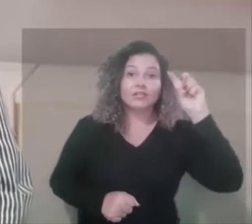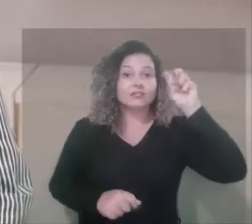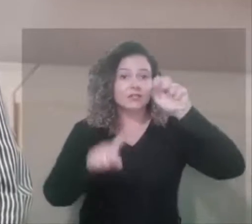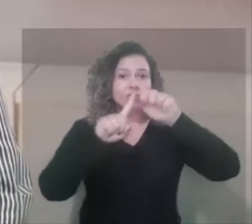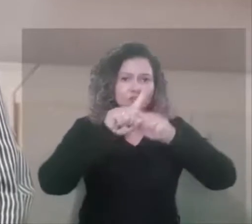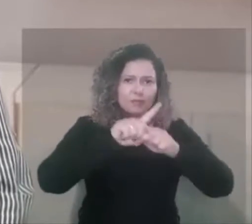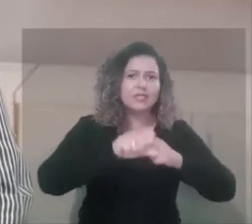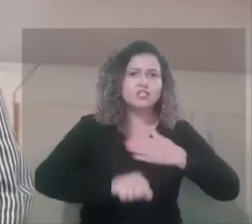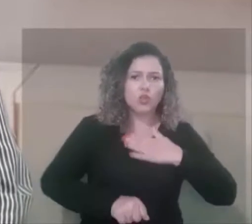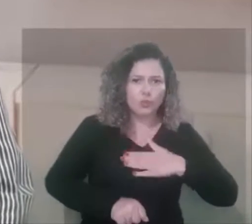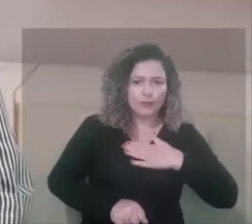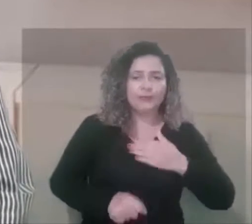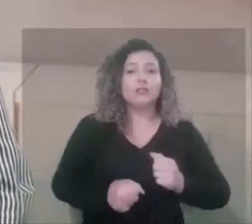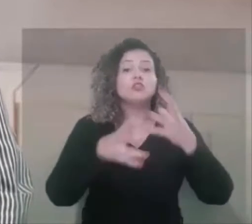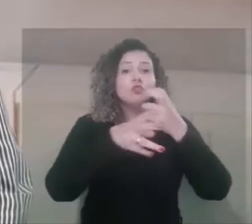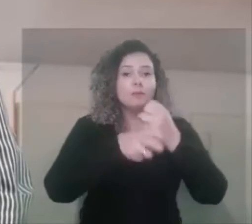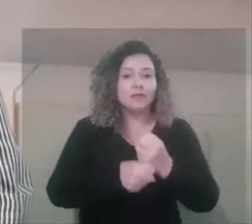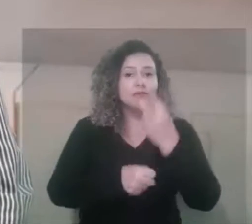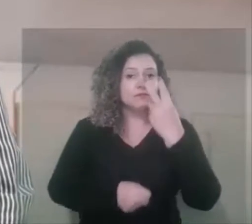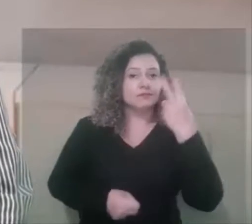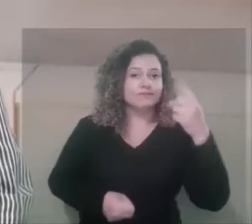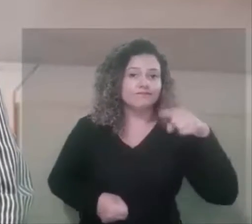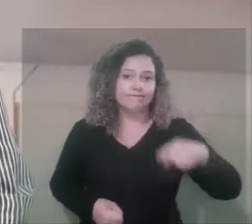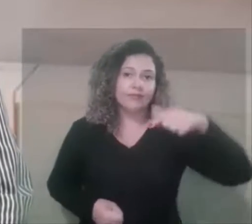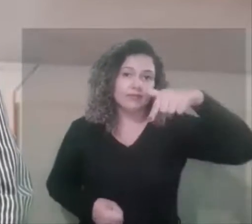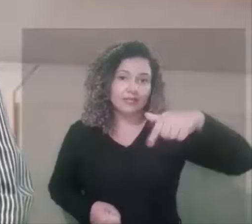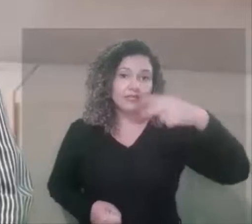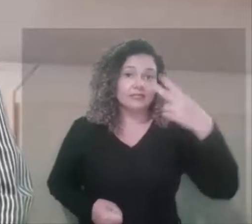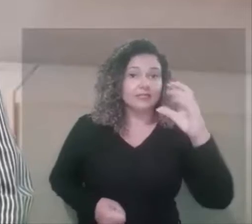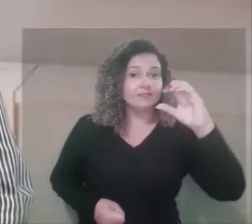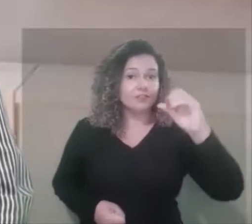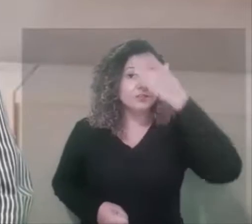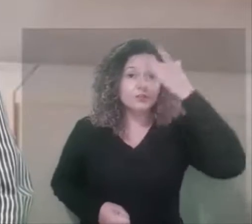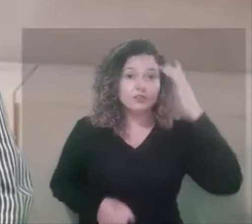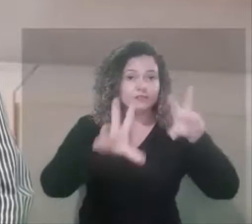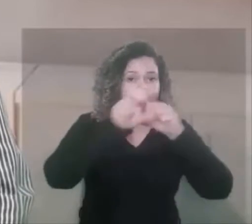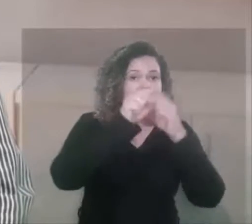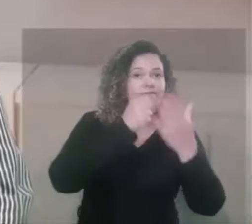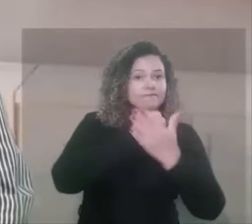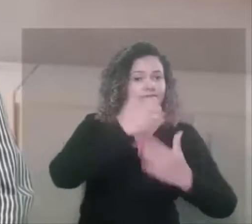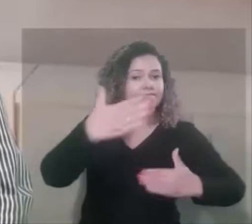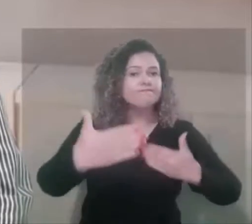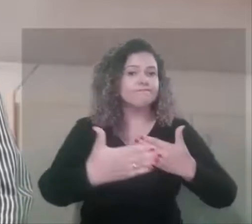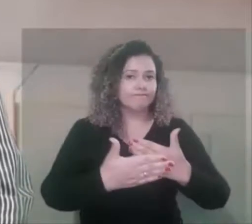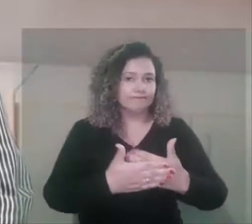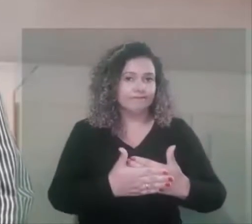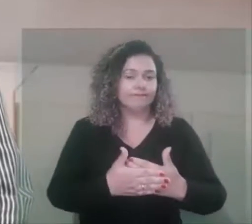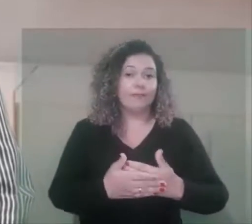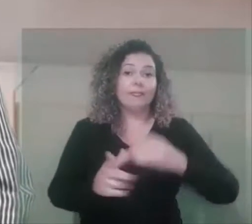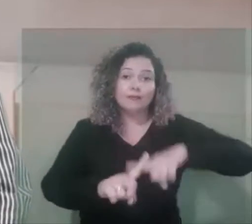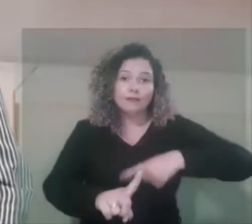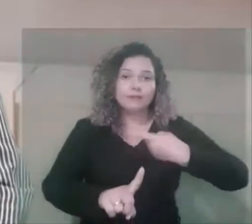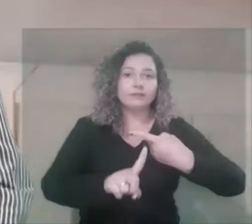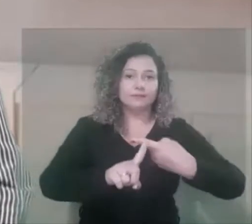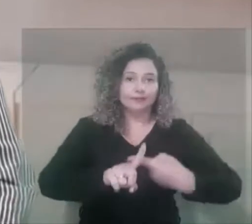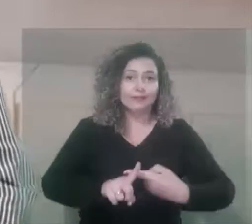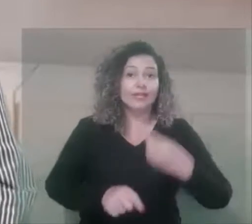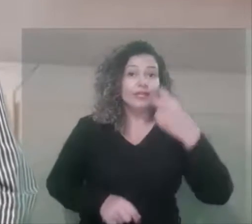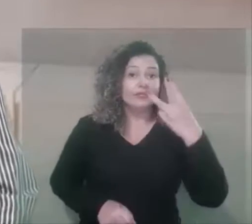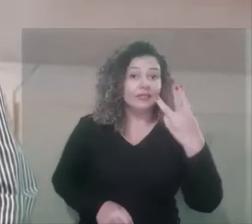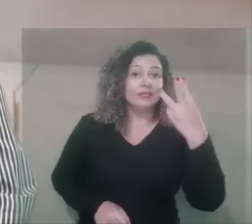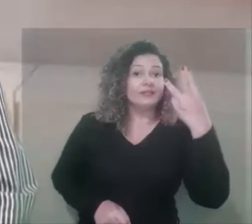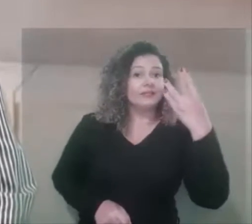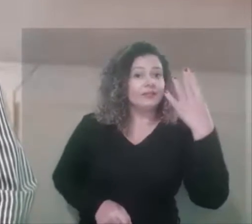nessa quinta-feira, 5 de agosto, contabilizando um total de 22.720 contaminações por Covid desde o início